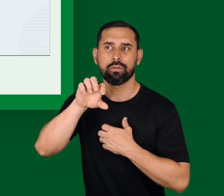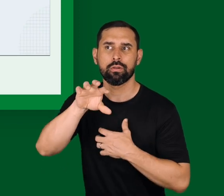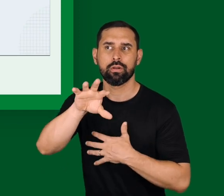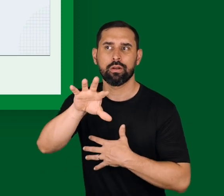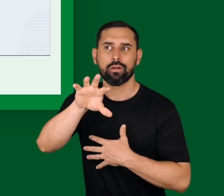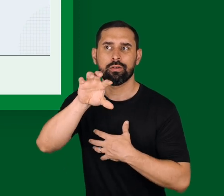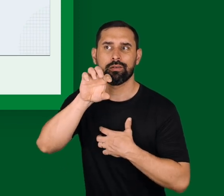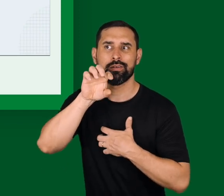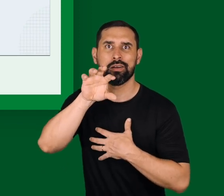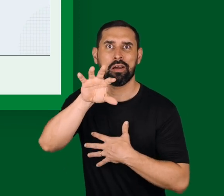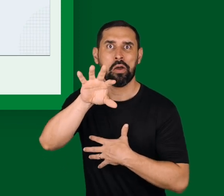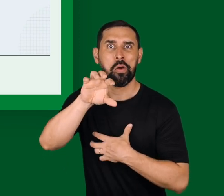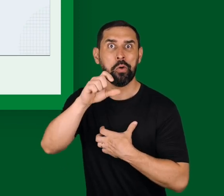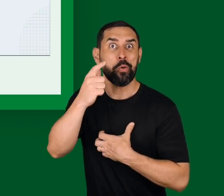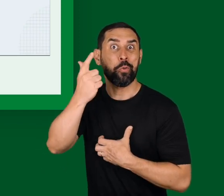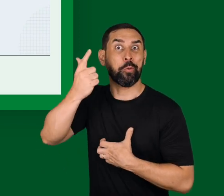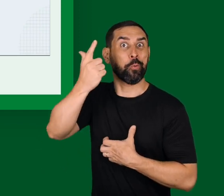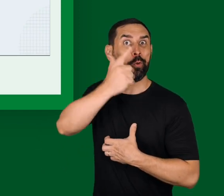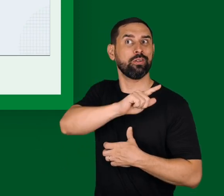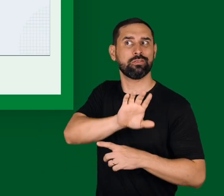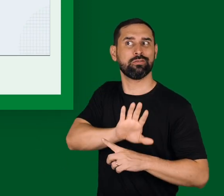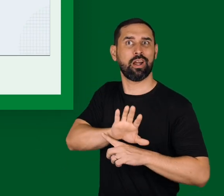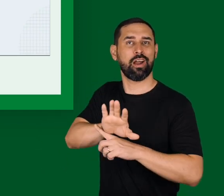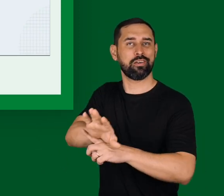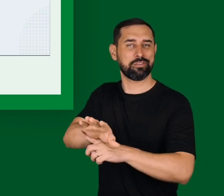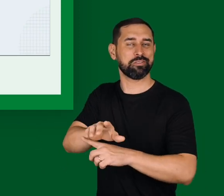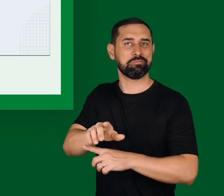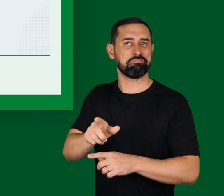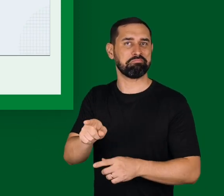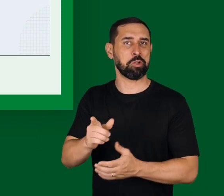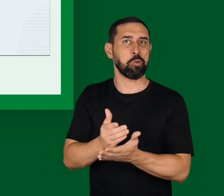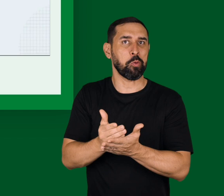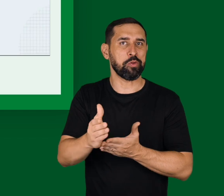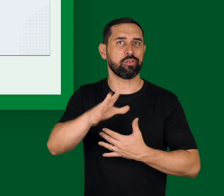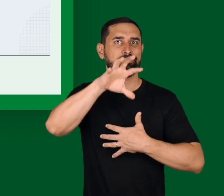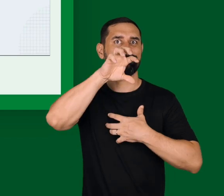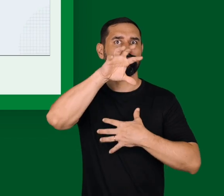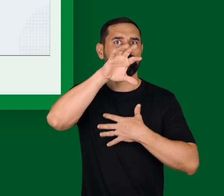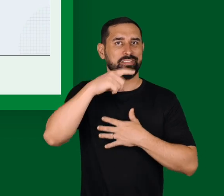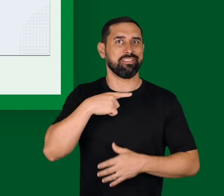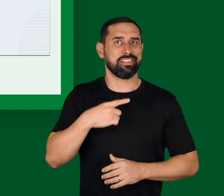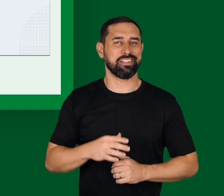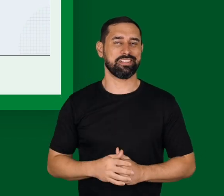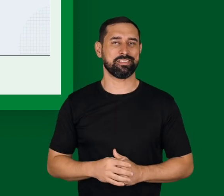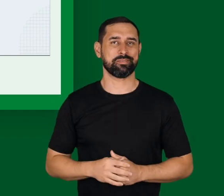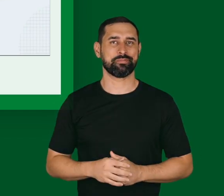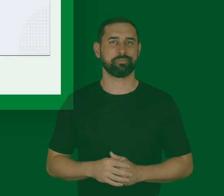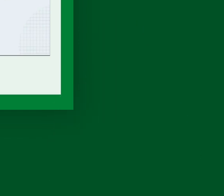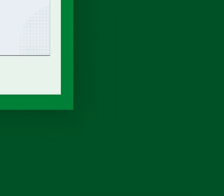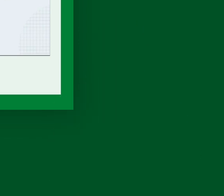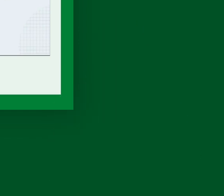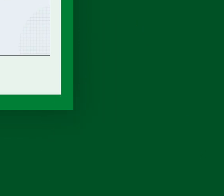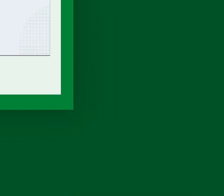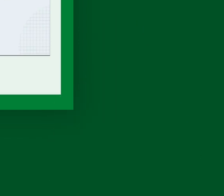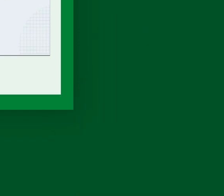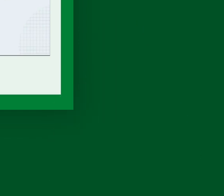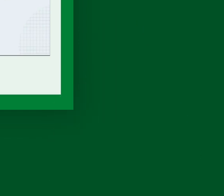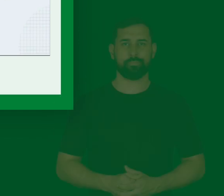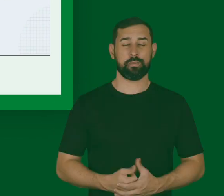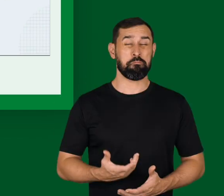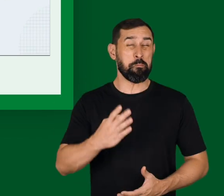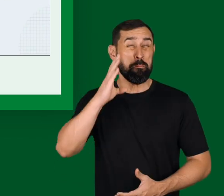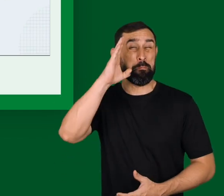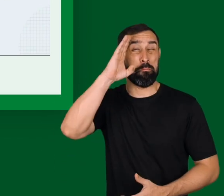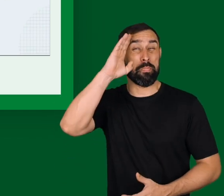boca para aquela criança que respondeu à desobstrução da via aérea e ela começa a respirar. Então,